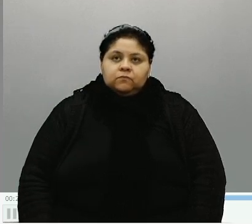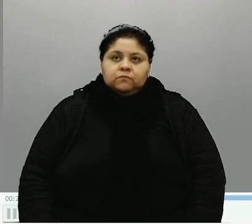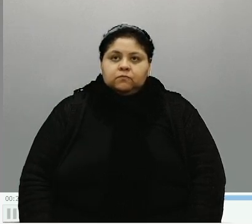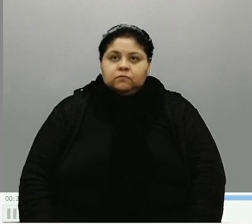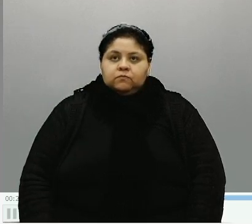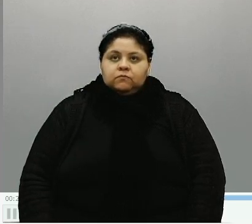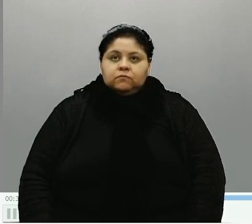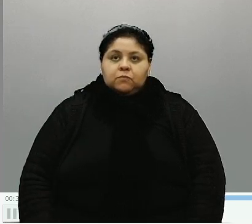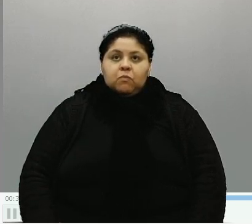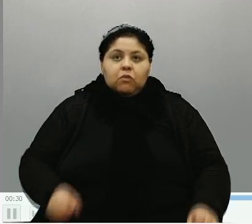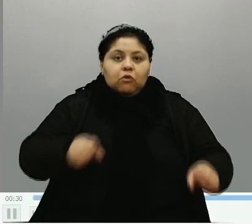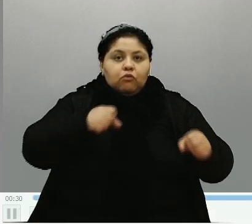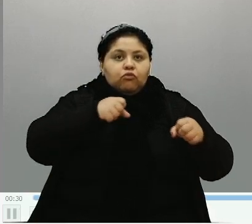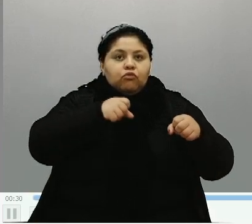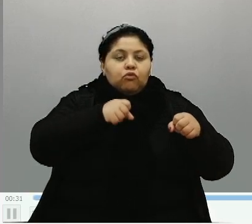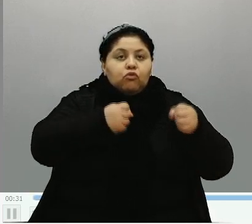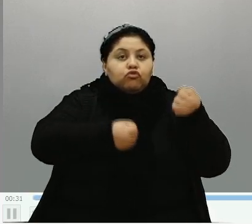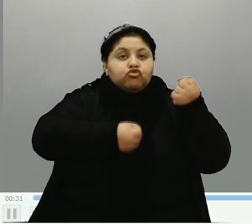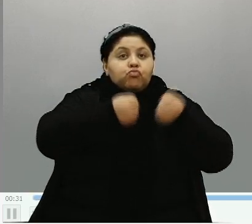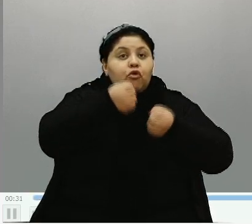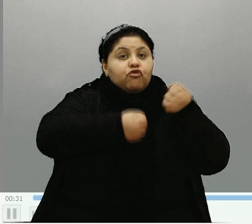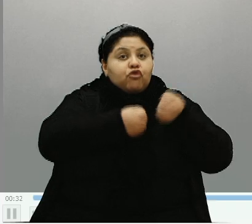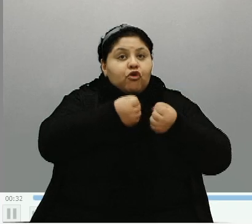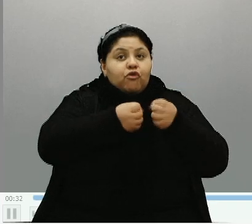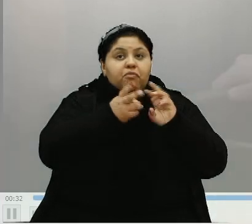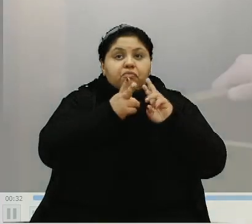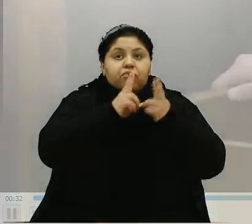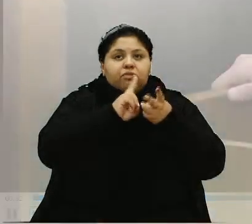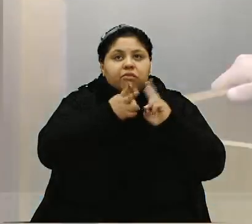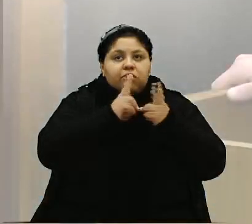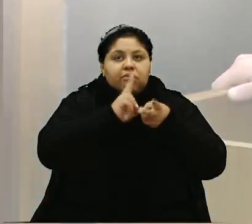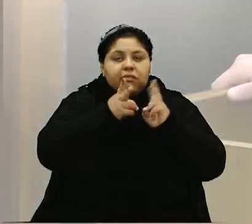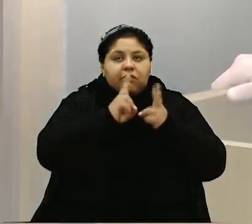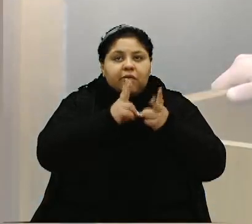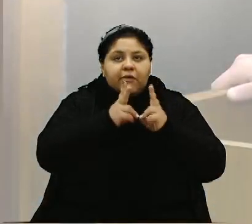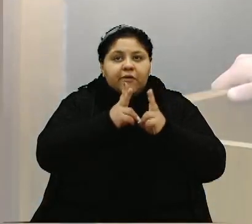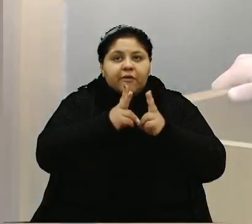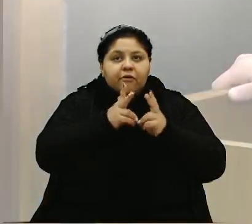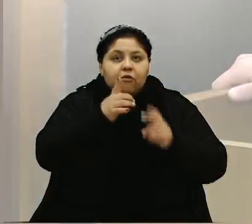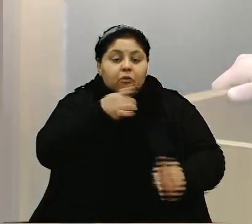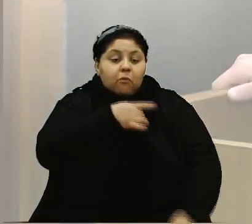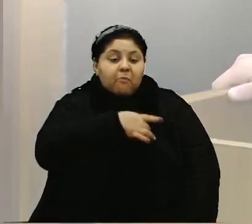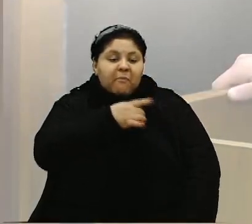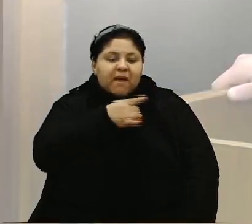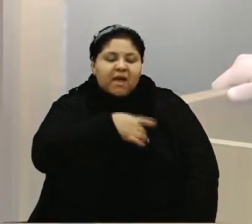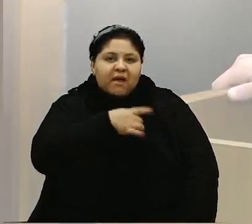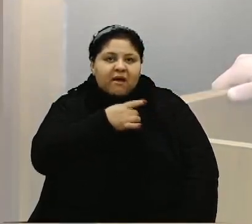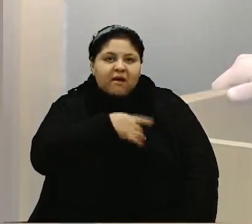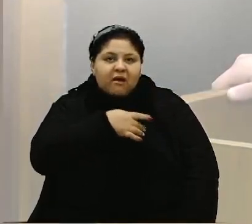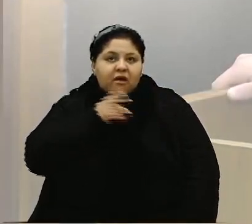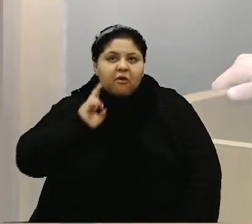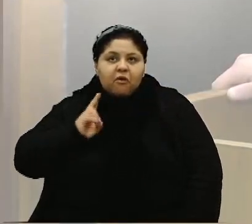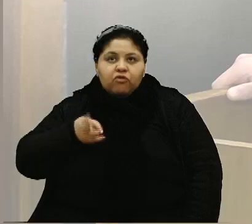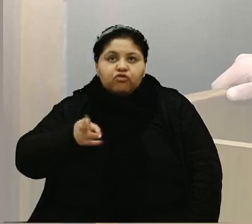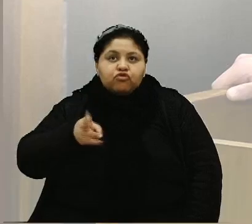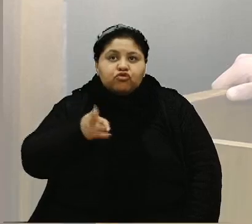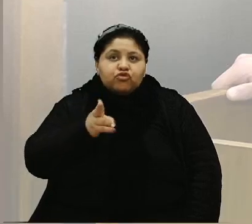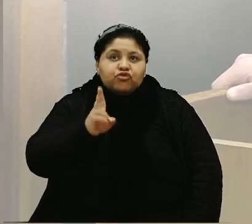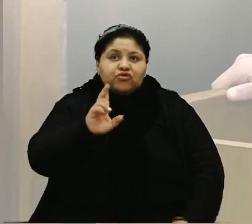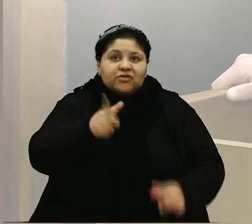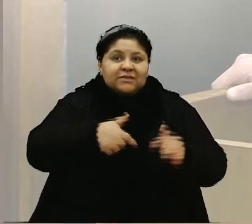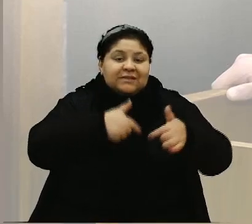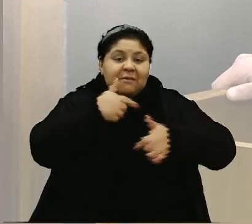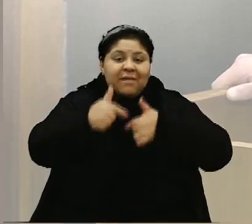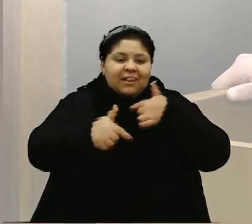Os motoristas de van, vereador Bressan, estão com medo, estão receosos de continuar prestando